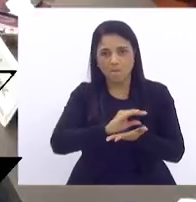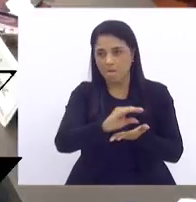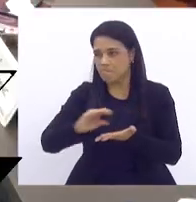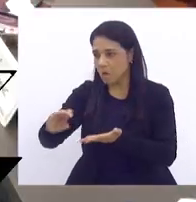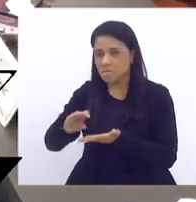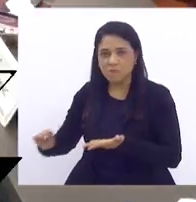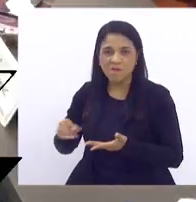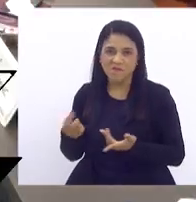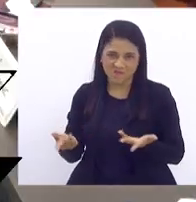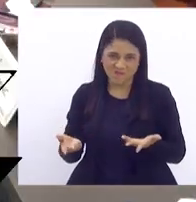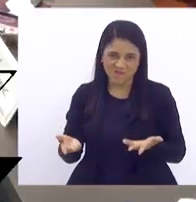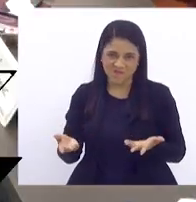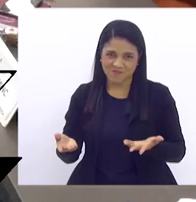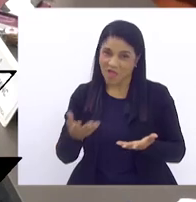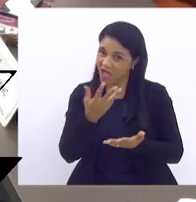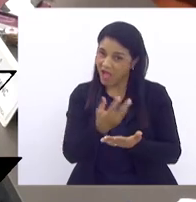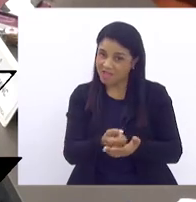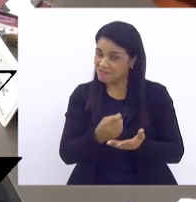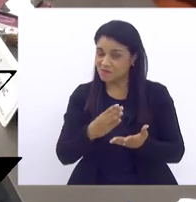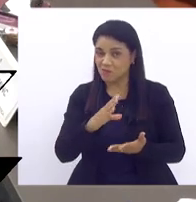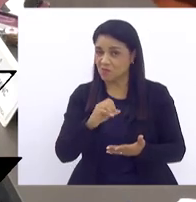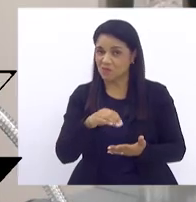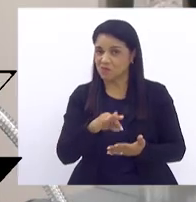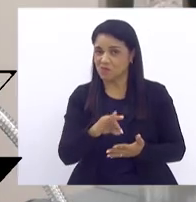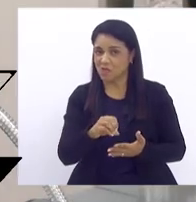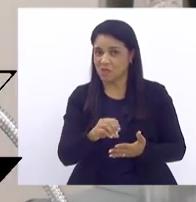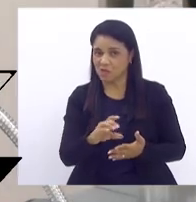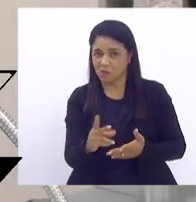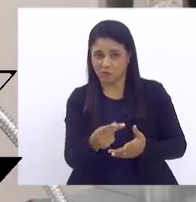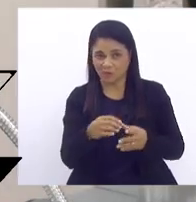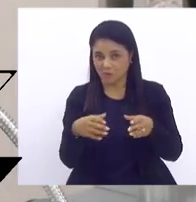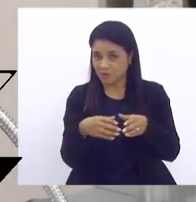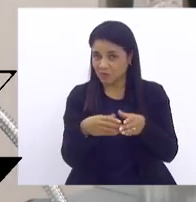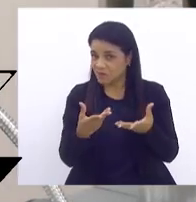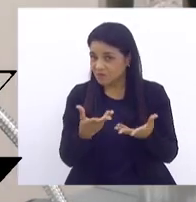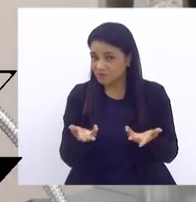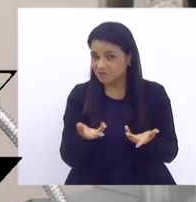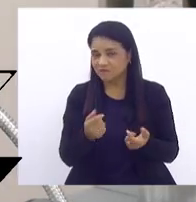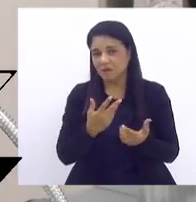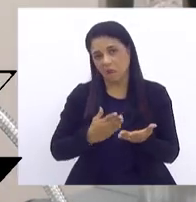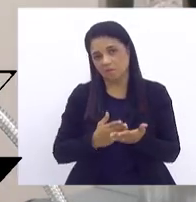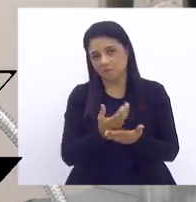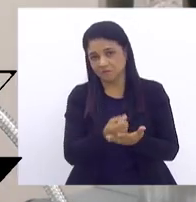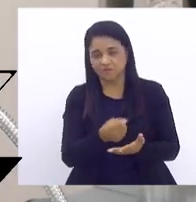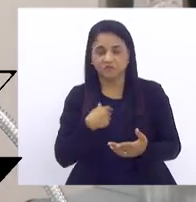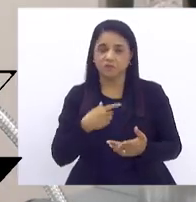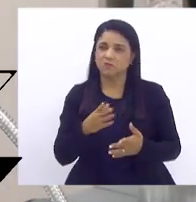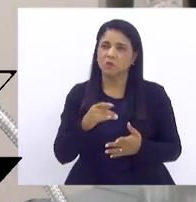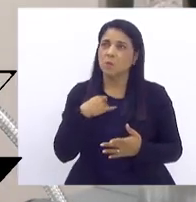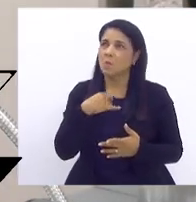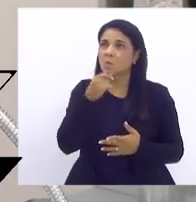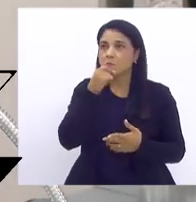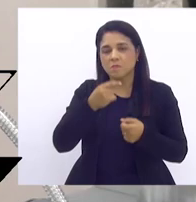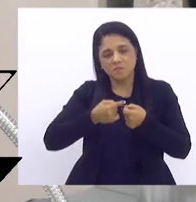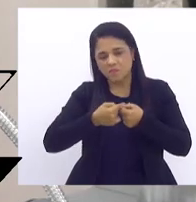preocupação do deputado Luiz Paulo me parece ser um pouco distinta. Não é, na verdade, a autorização do